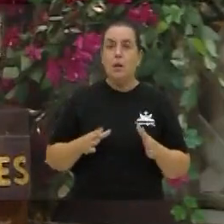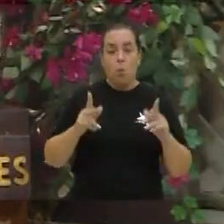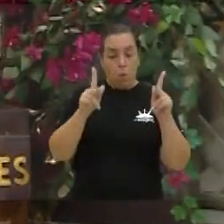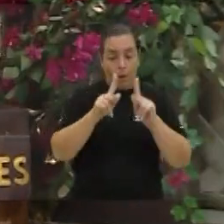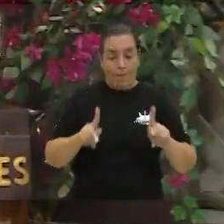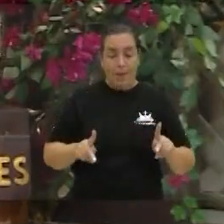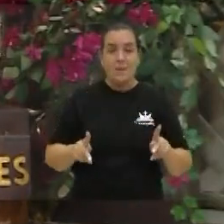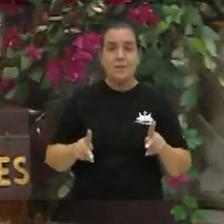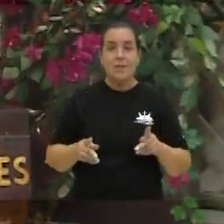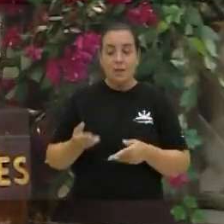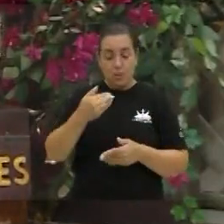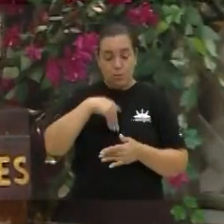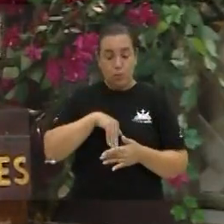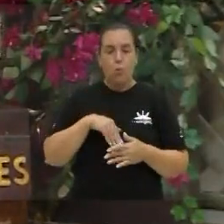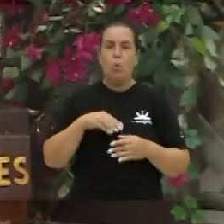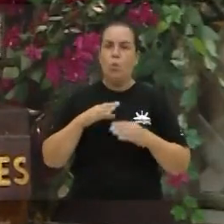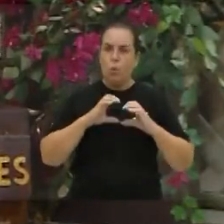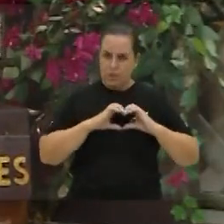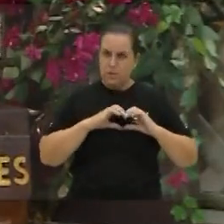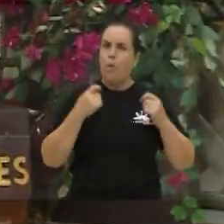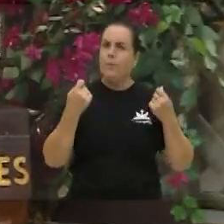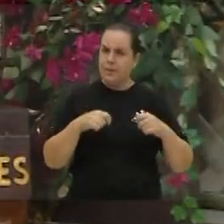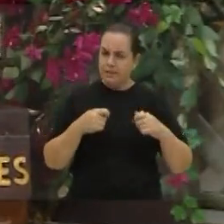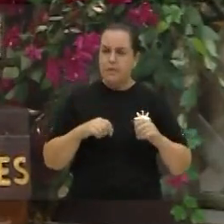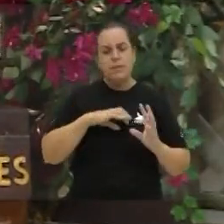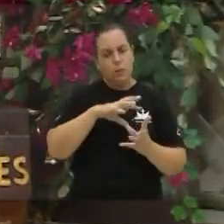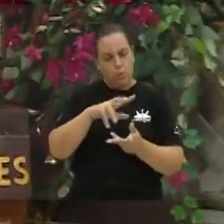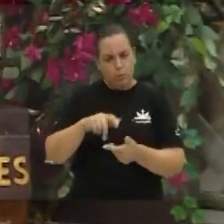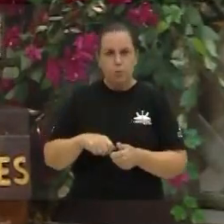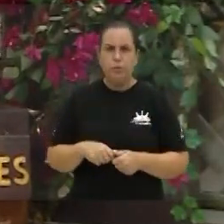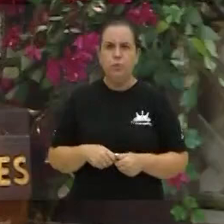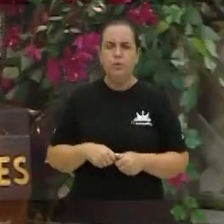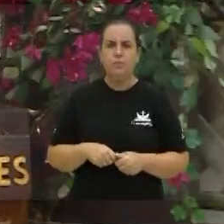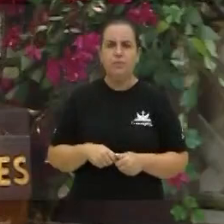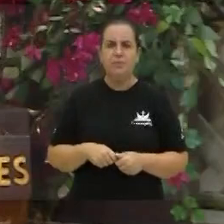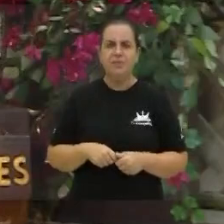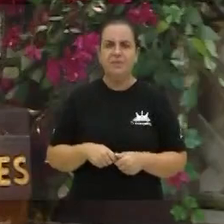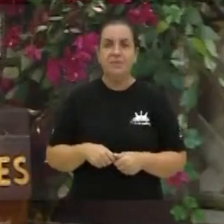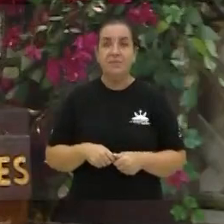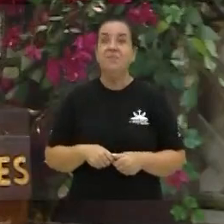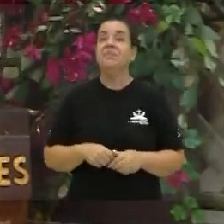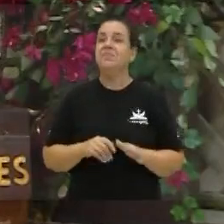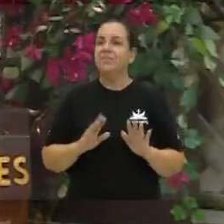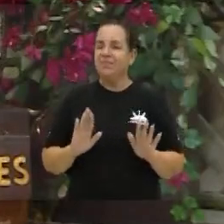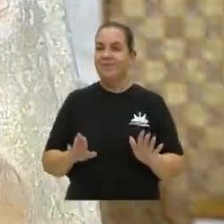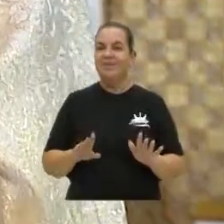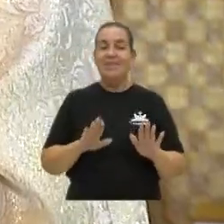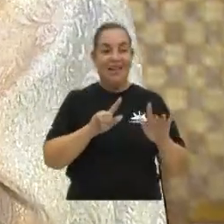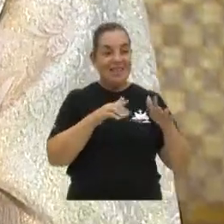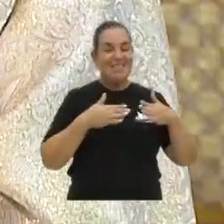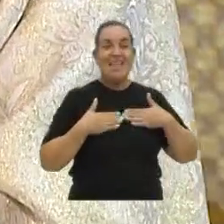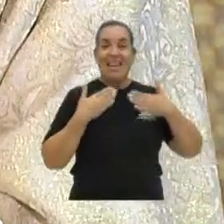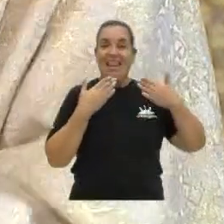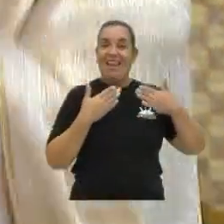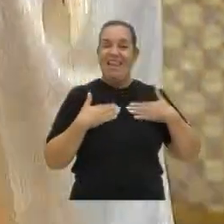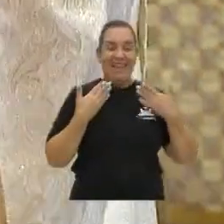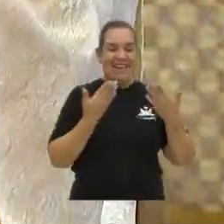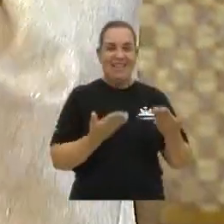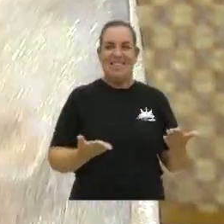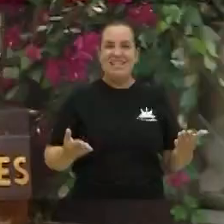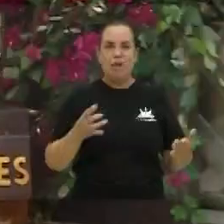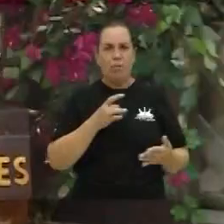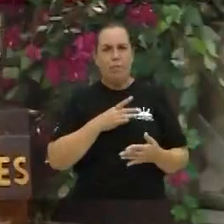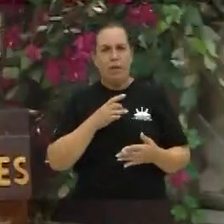que o mundo mais está precisando. É impressionante, eles se alegraram,